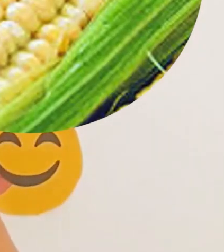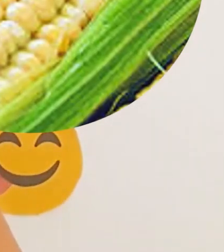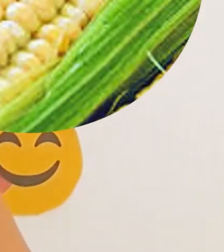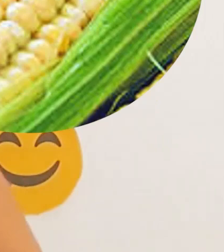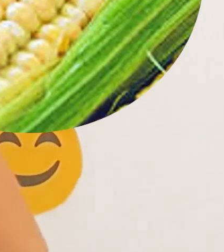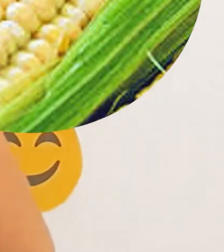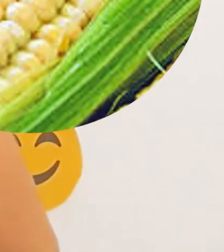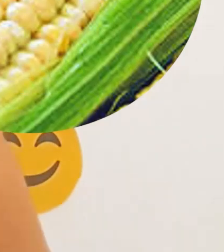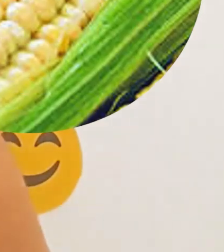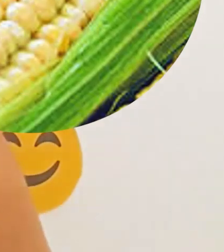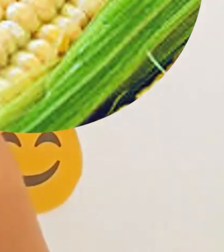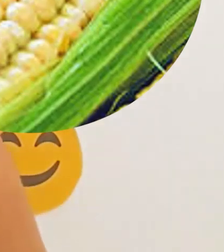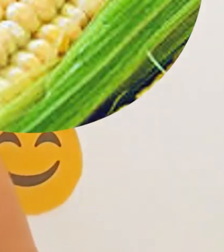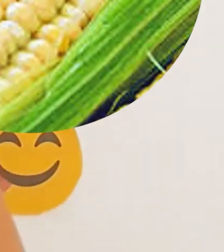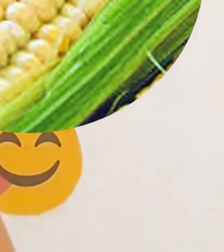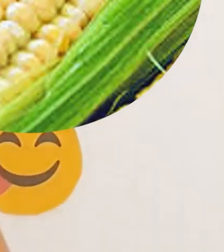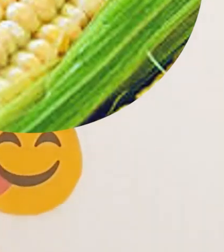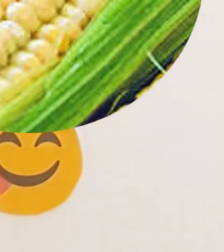Milho.